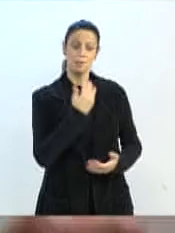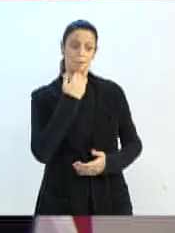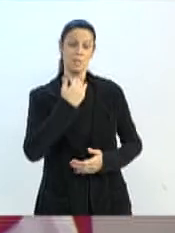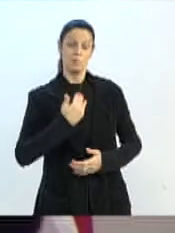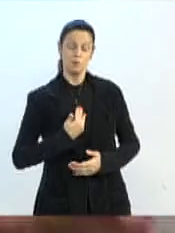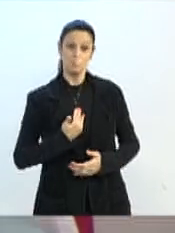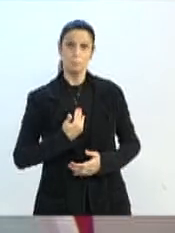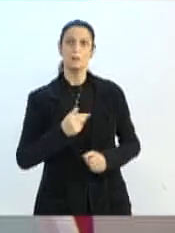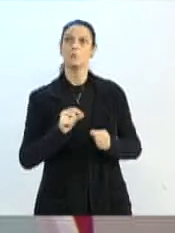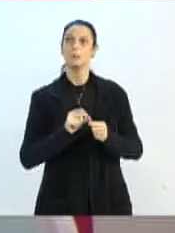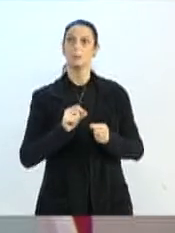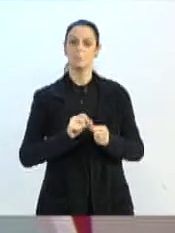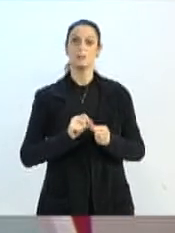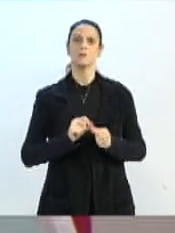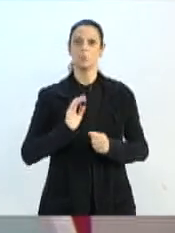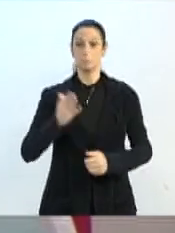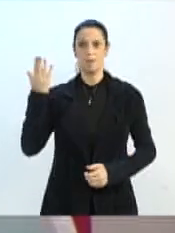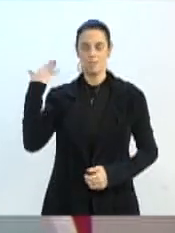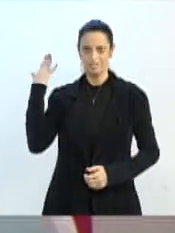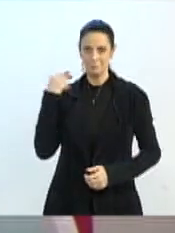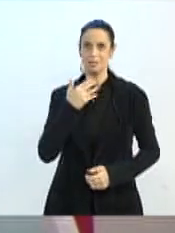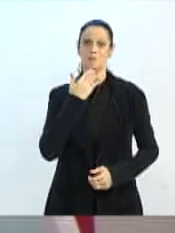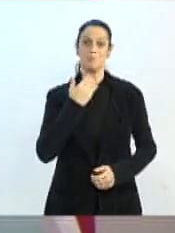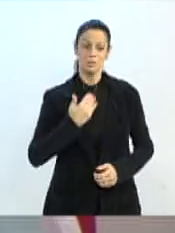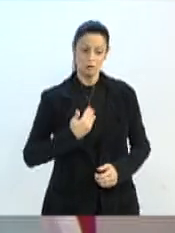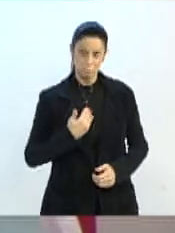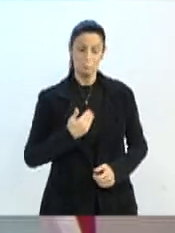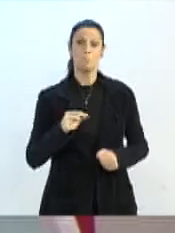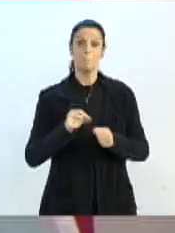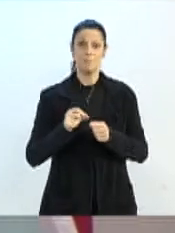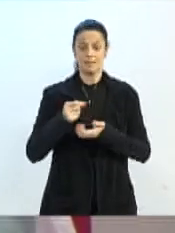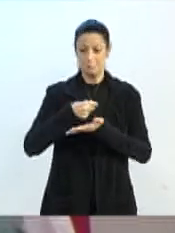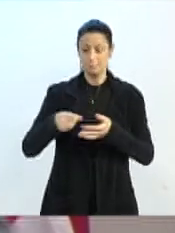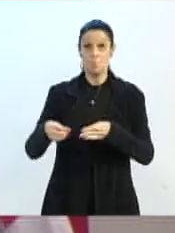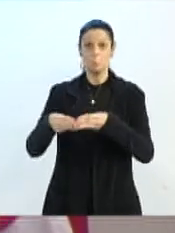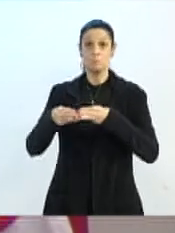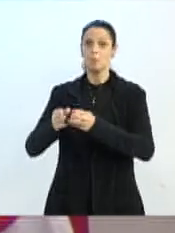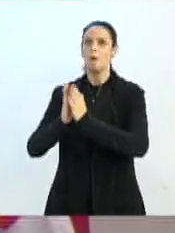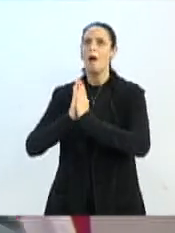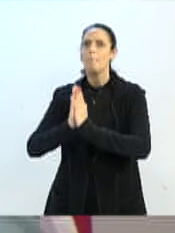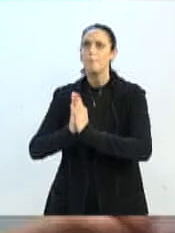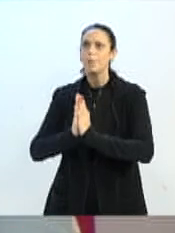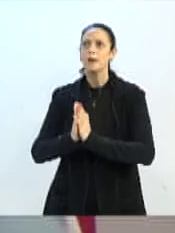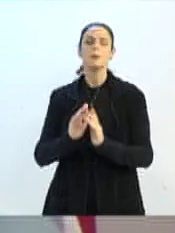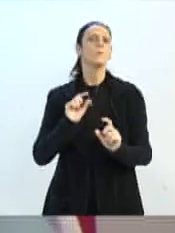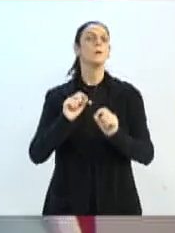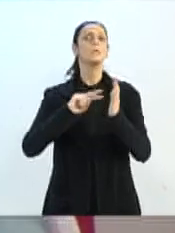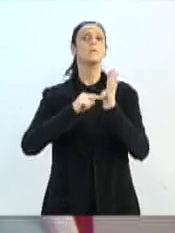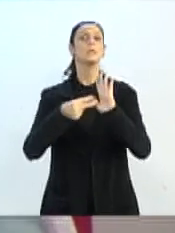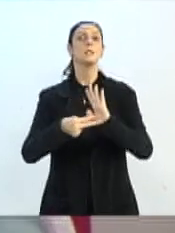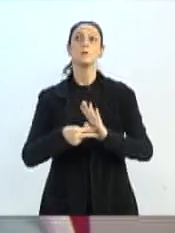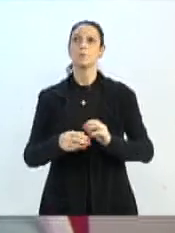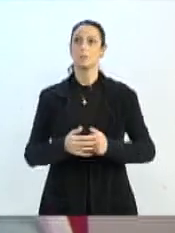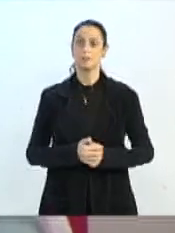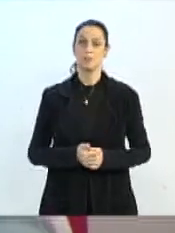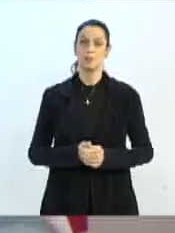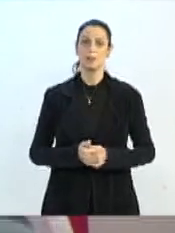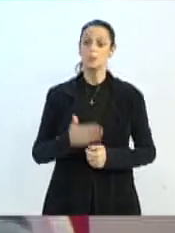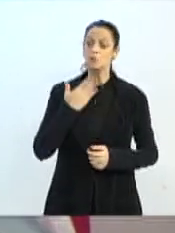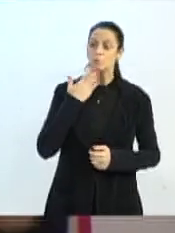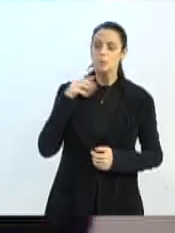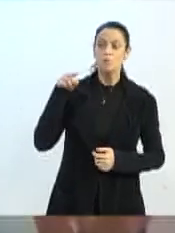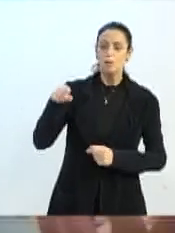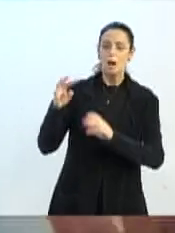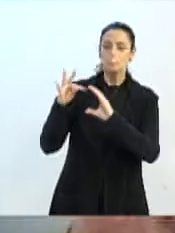como no caso aqui citado, foi a moção de apelo, a moção de apelo nada mais é de estar solicitando